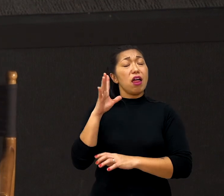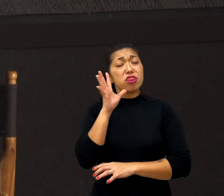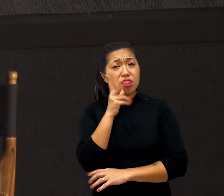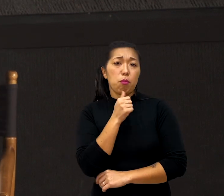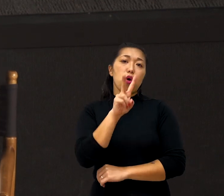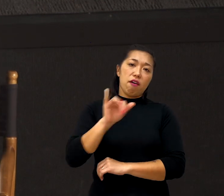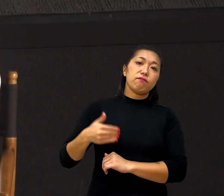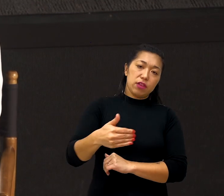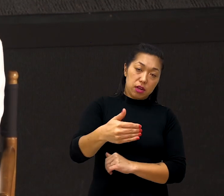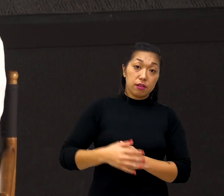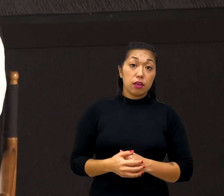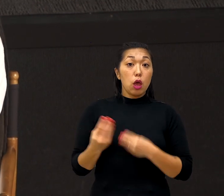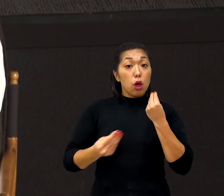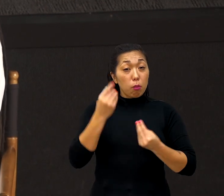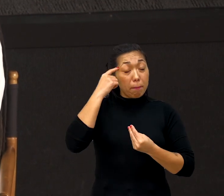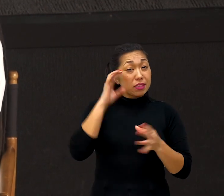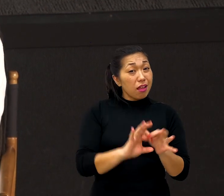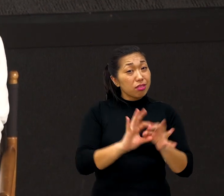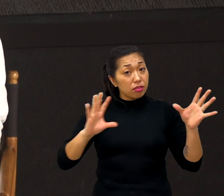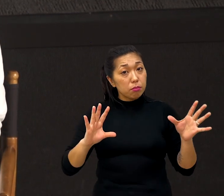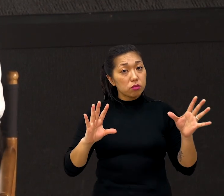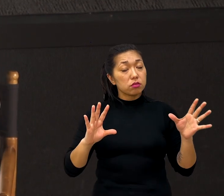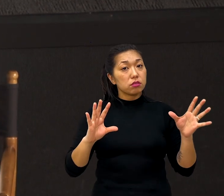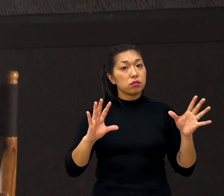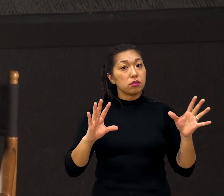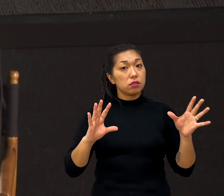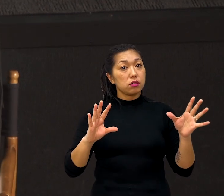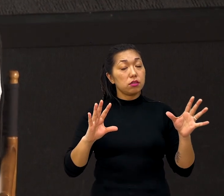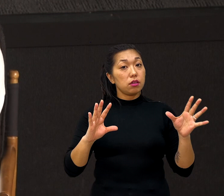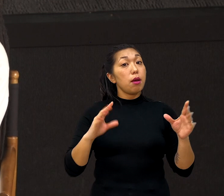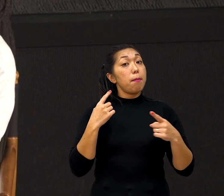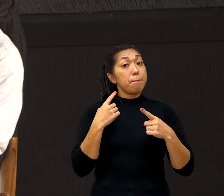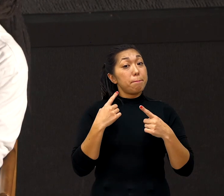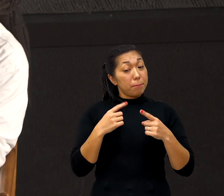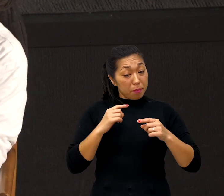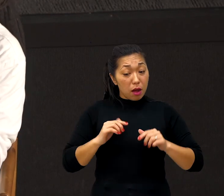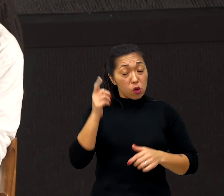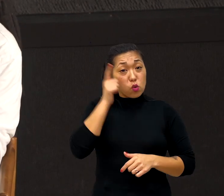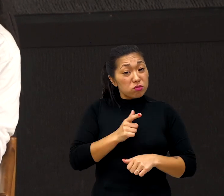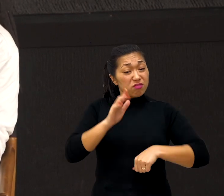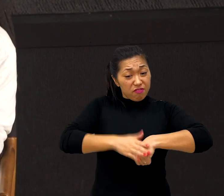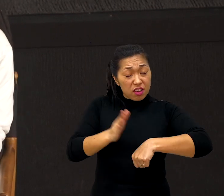não tem como democratizar esse meio ambiente que está instituído. Se for democratizar, é para praticar mais racismo.